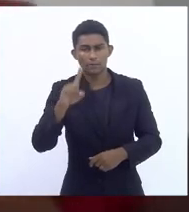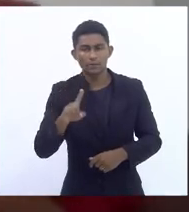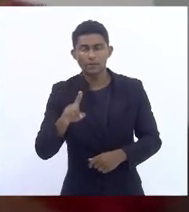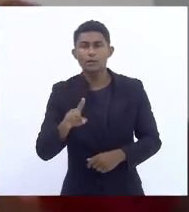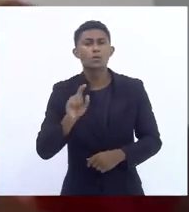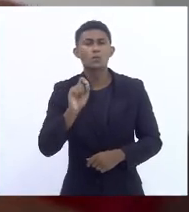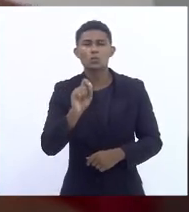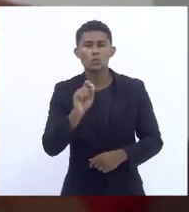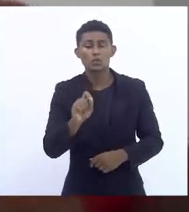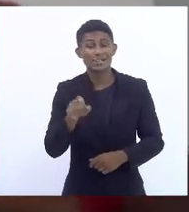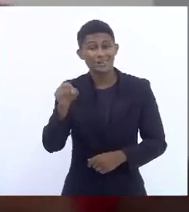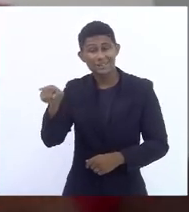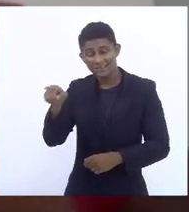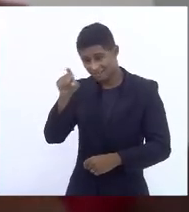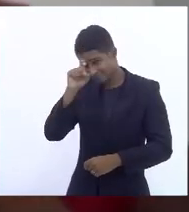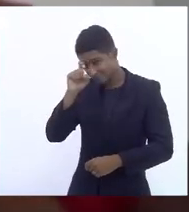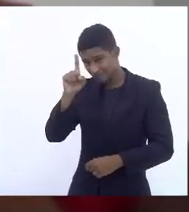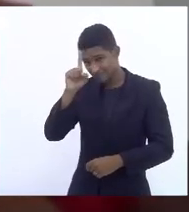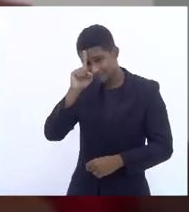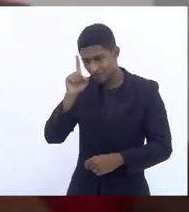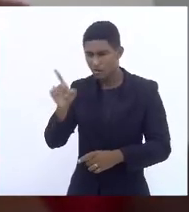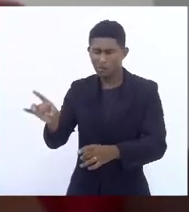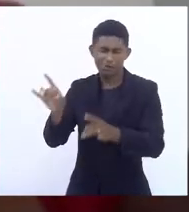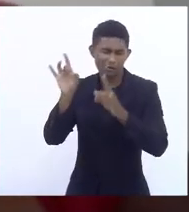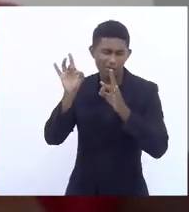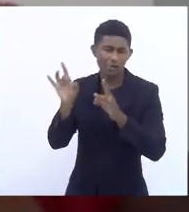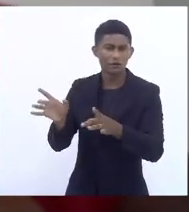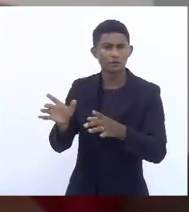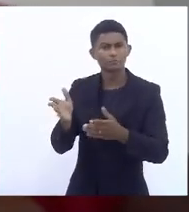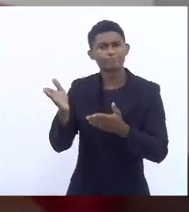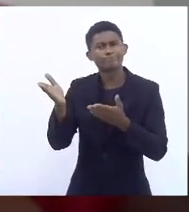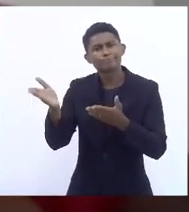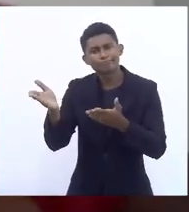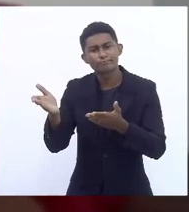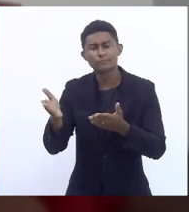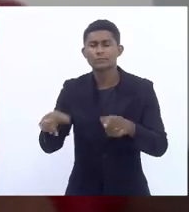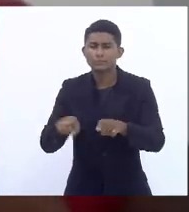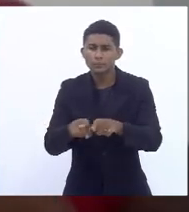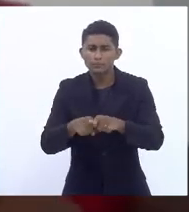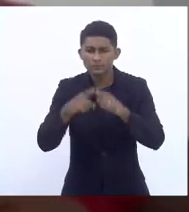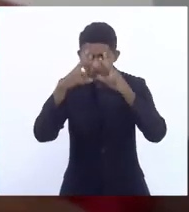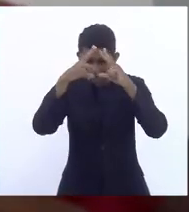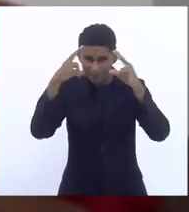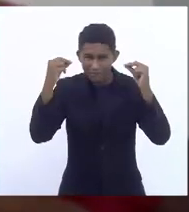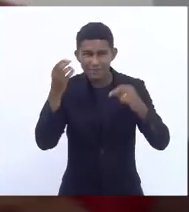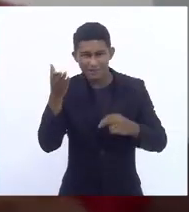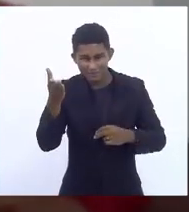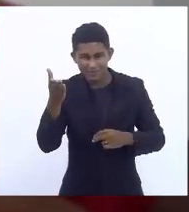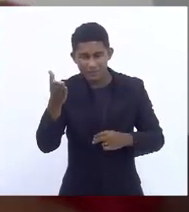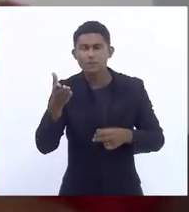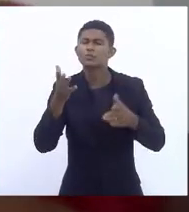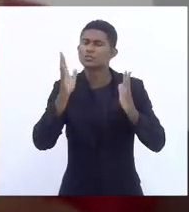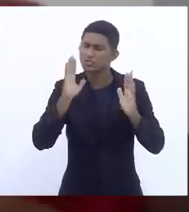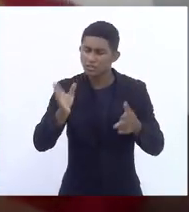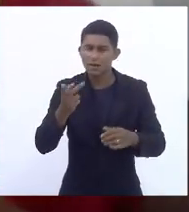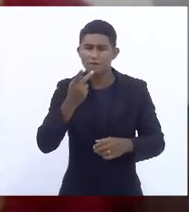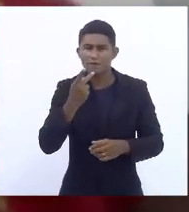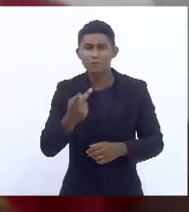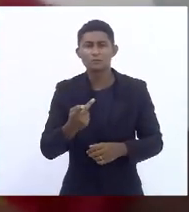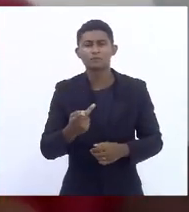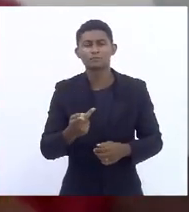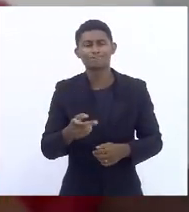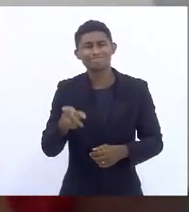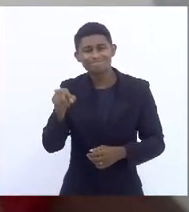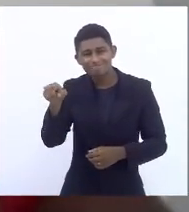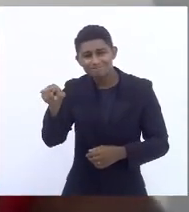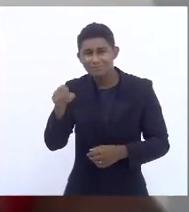do esqueleto, dito aqui já também pela deputada enfermeira Rejane. Esse esqueleto é o início, seria,